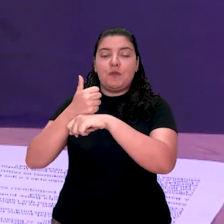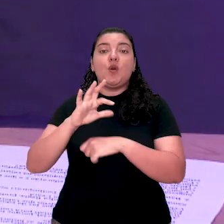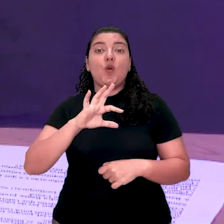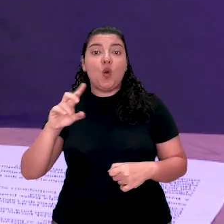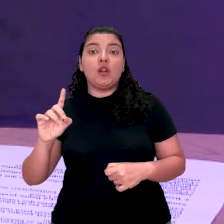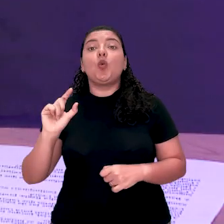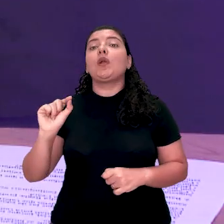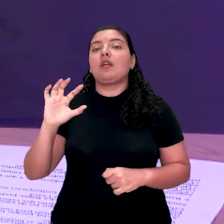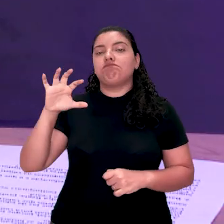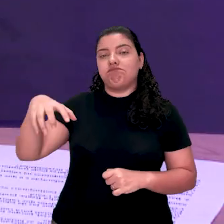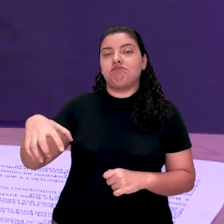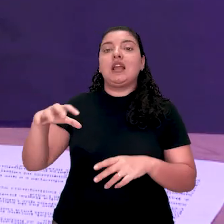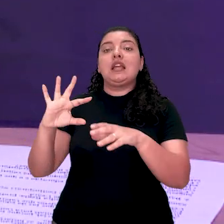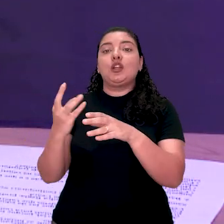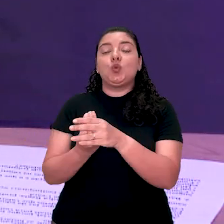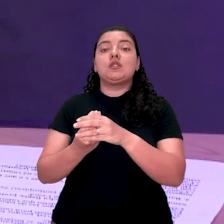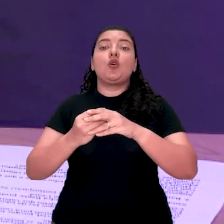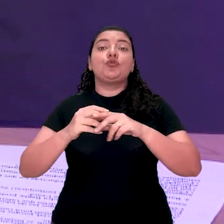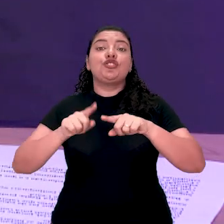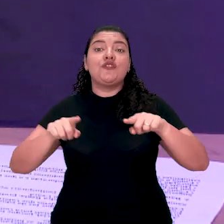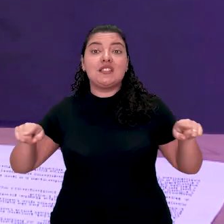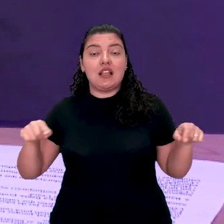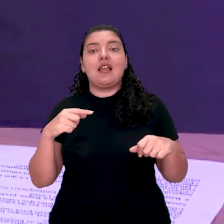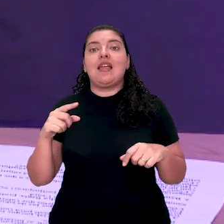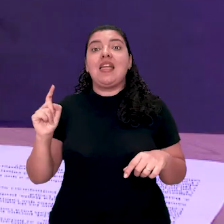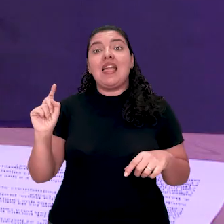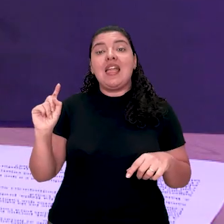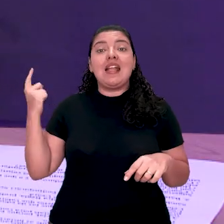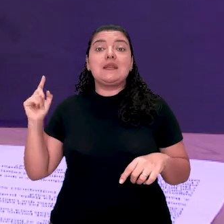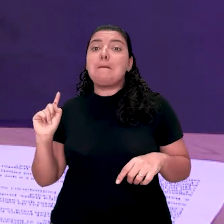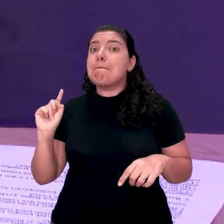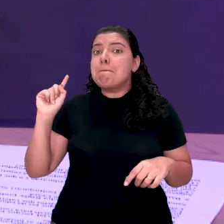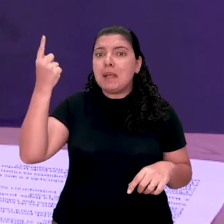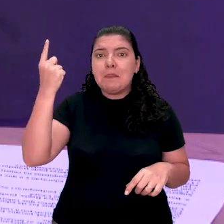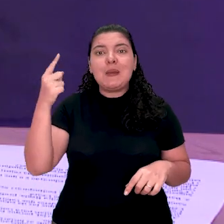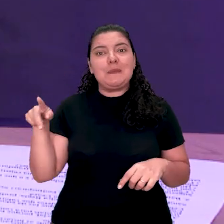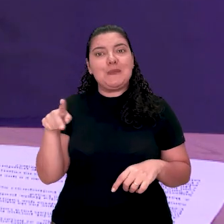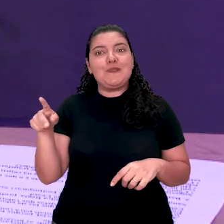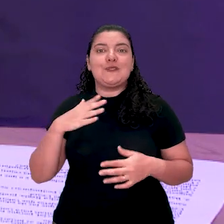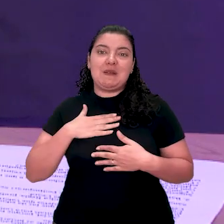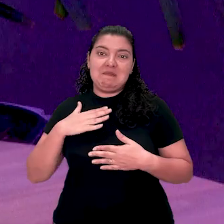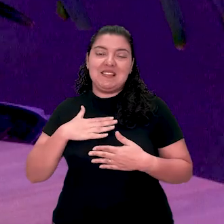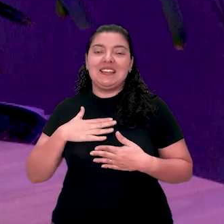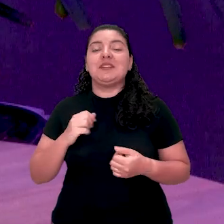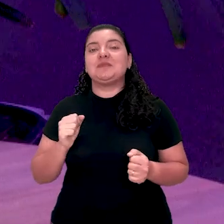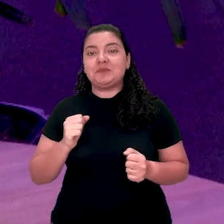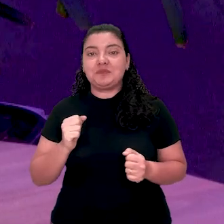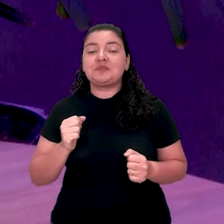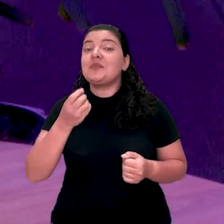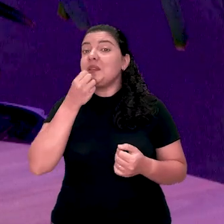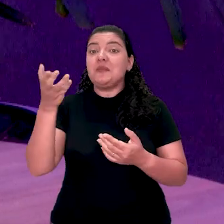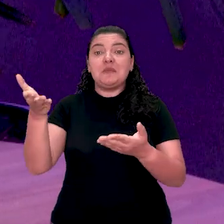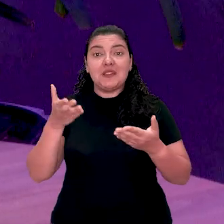da célula de inclusão e diversidade, ela foi a minha primeira professora. Olha a risadinha dela já.